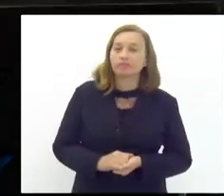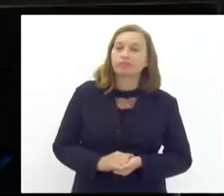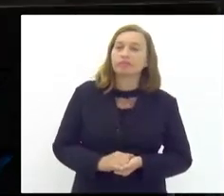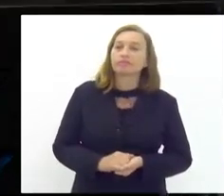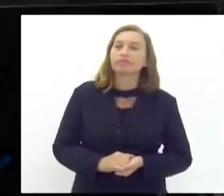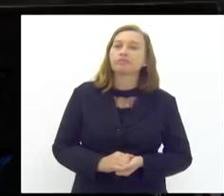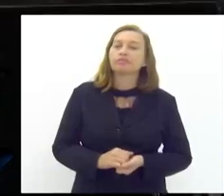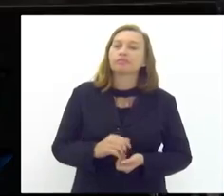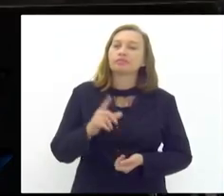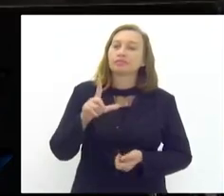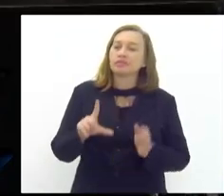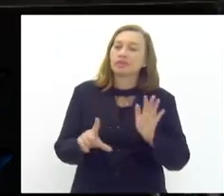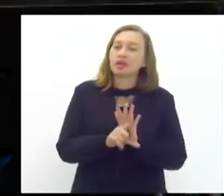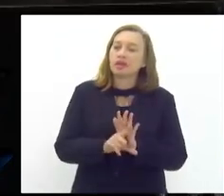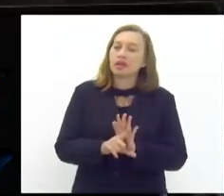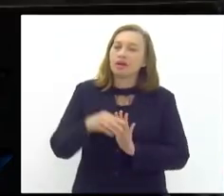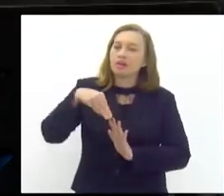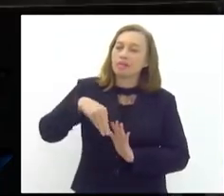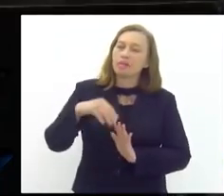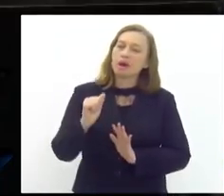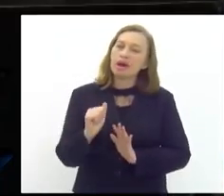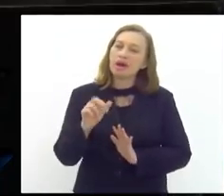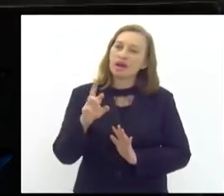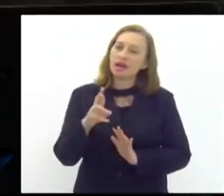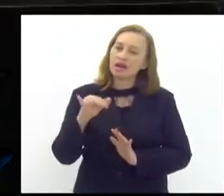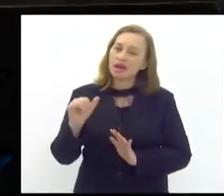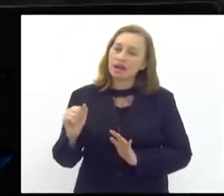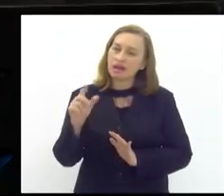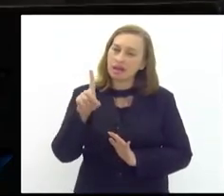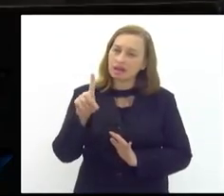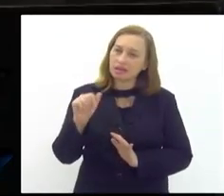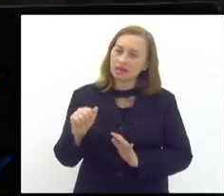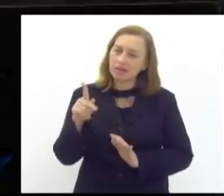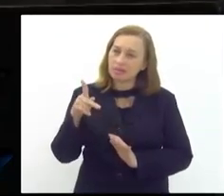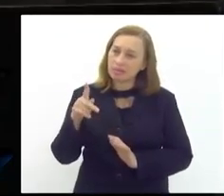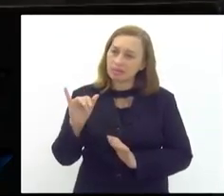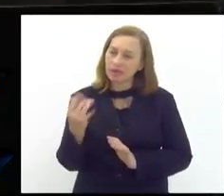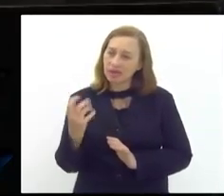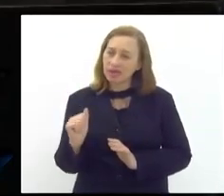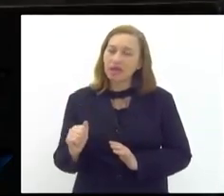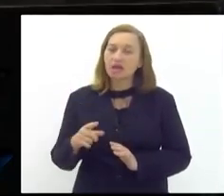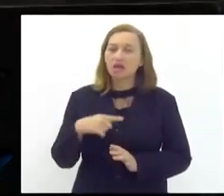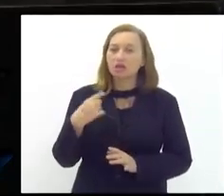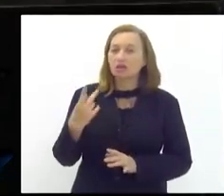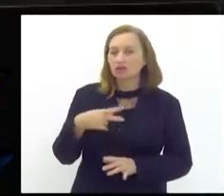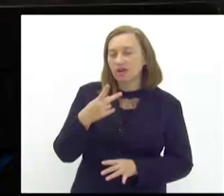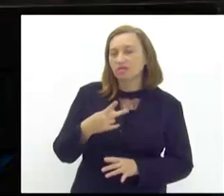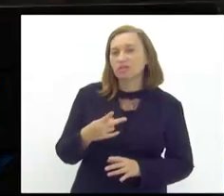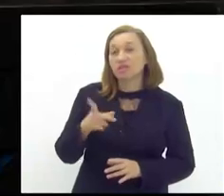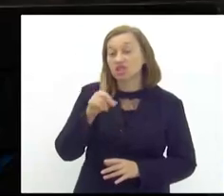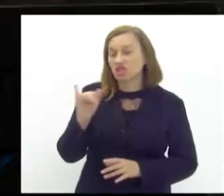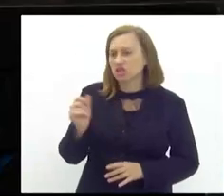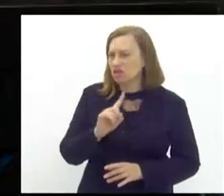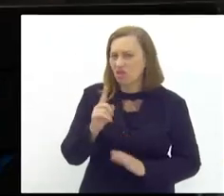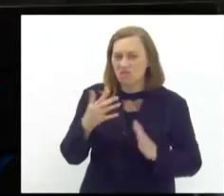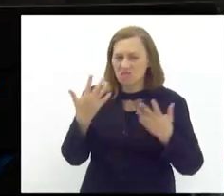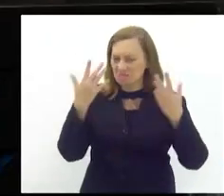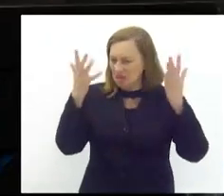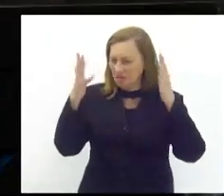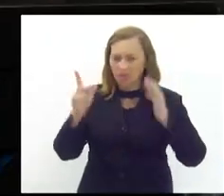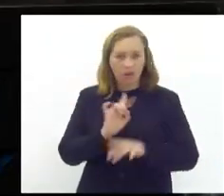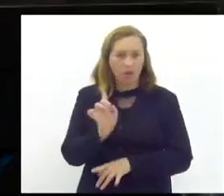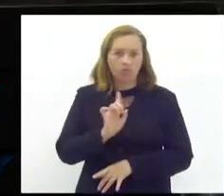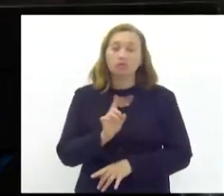da Lei Maria da Penha e nós destacamos esse dia nós não comemoramos esse dia